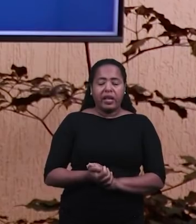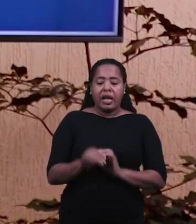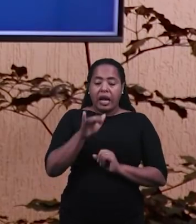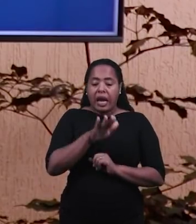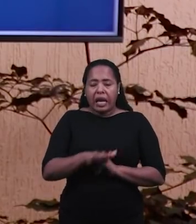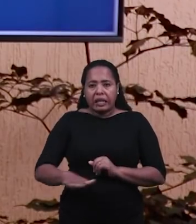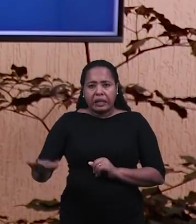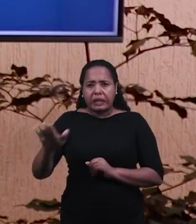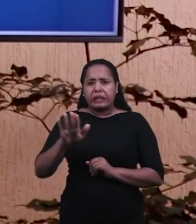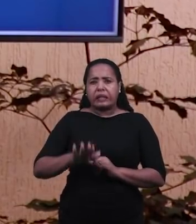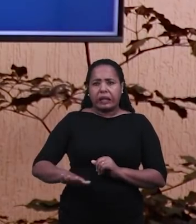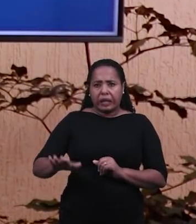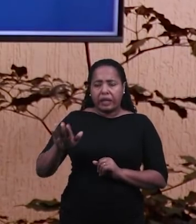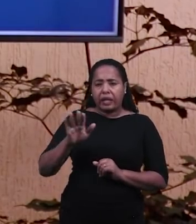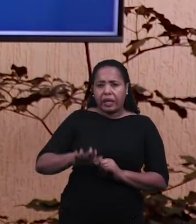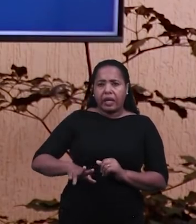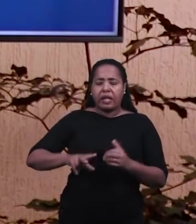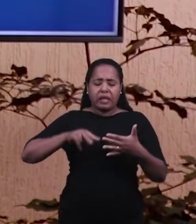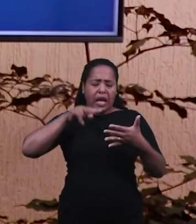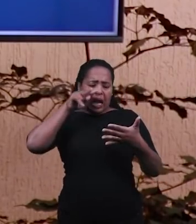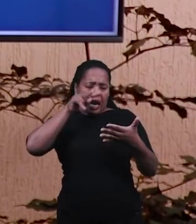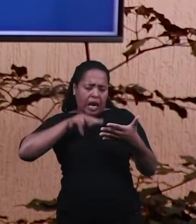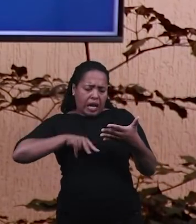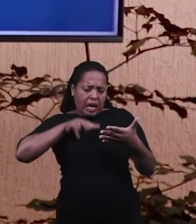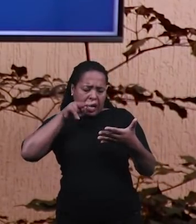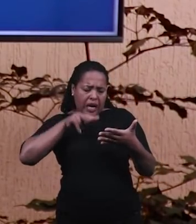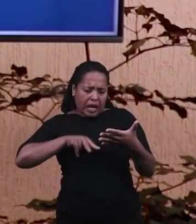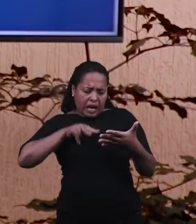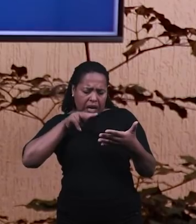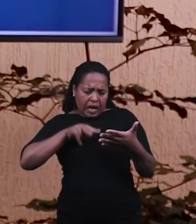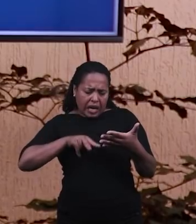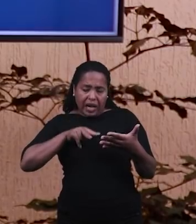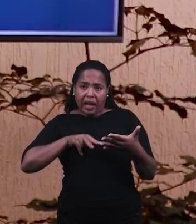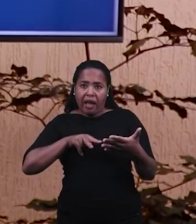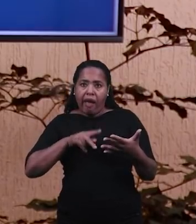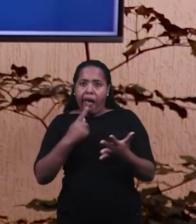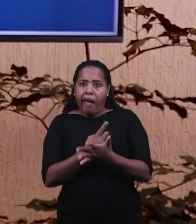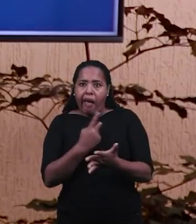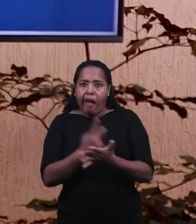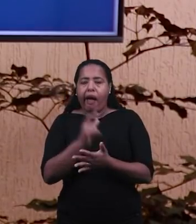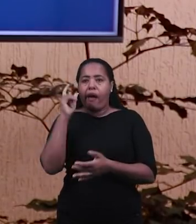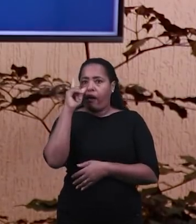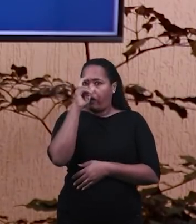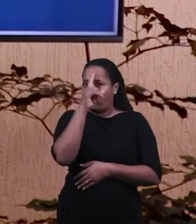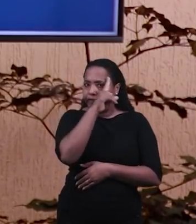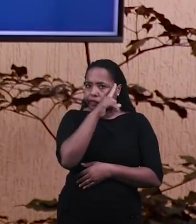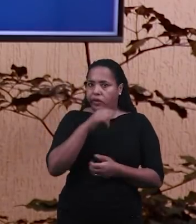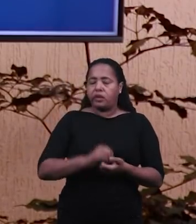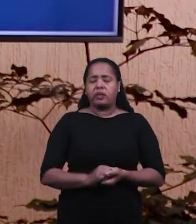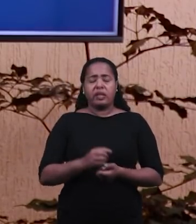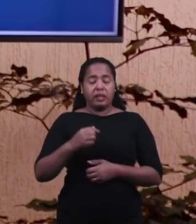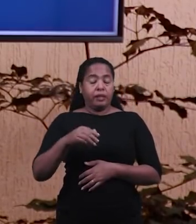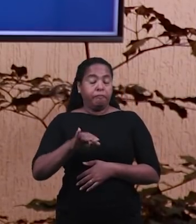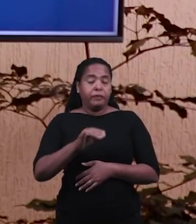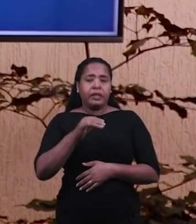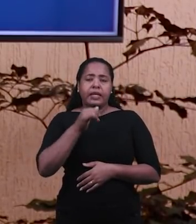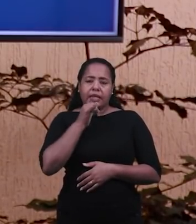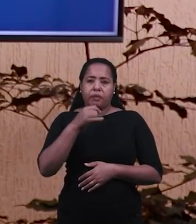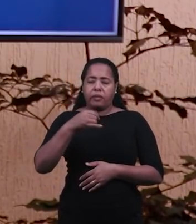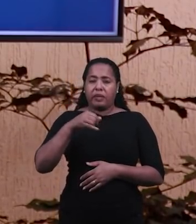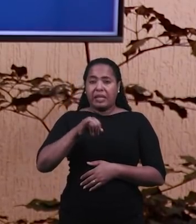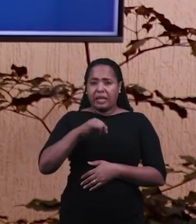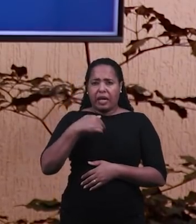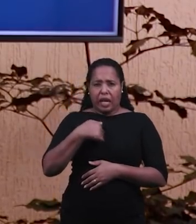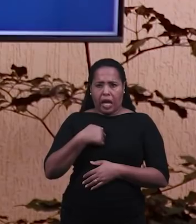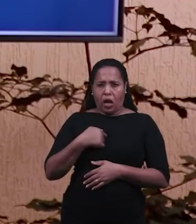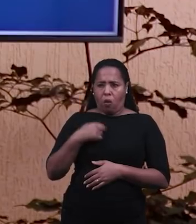têm uma baixa tolerância ao erro, então errar para elas é muito difícil. Se eu sou muito inteligente, como eu